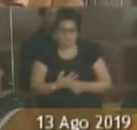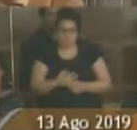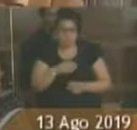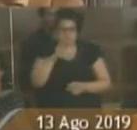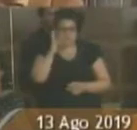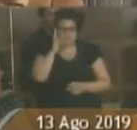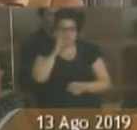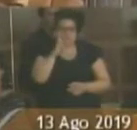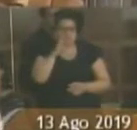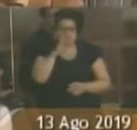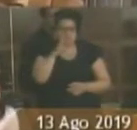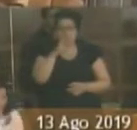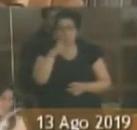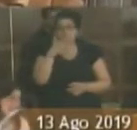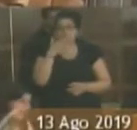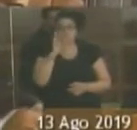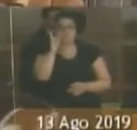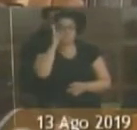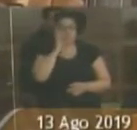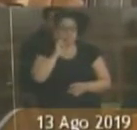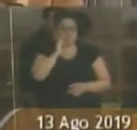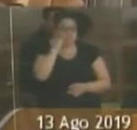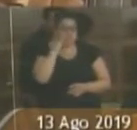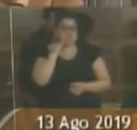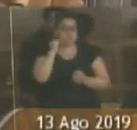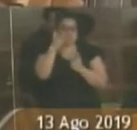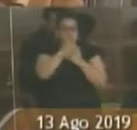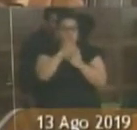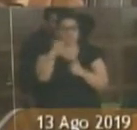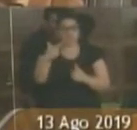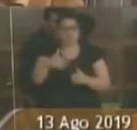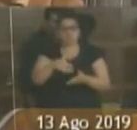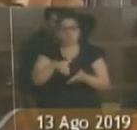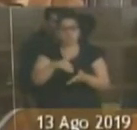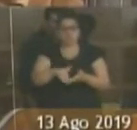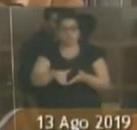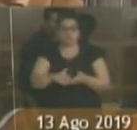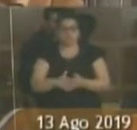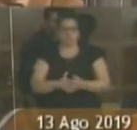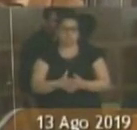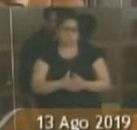Jane que assuma a segunda secretaria.